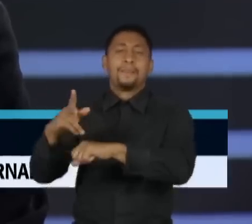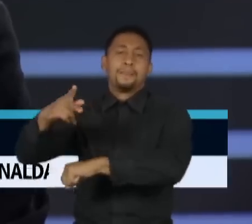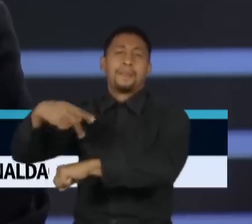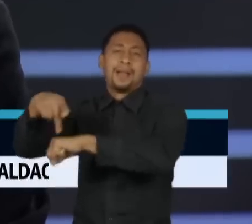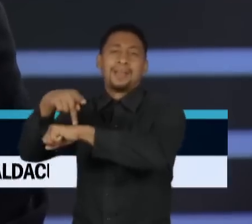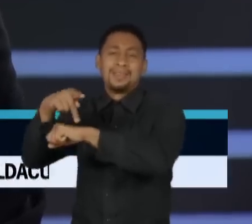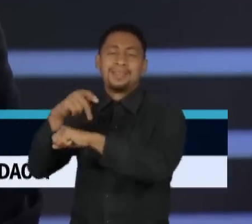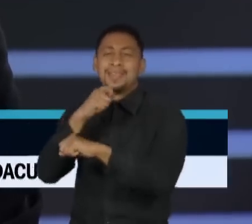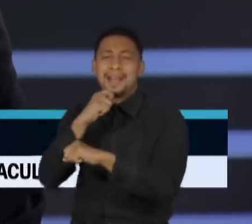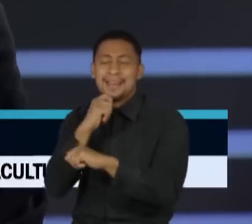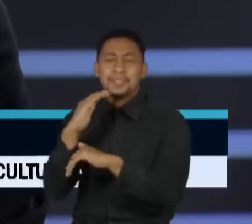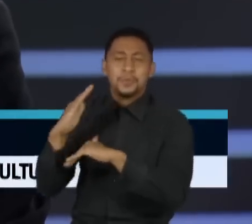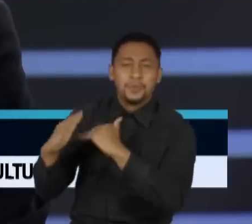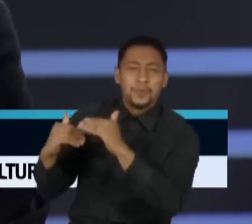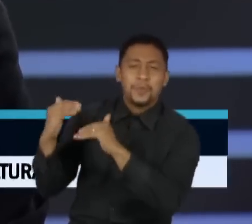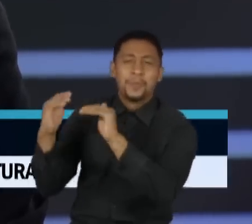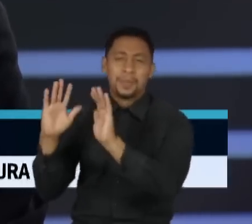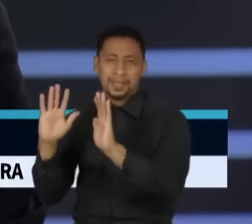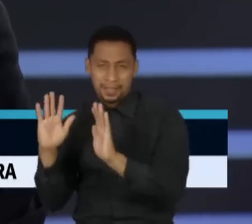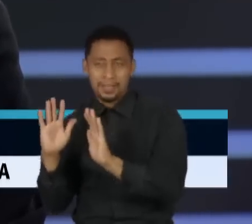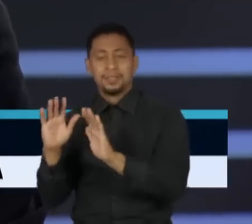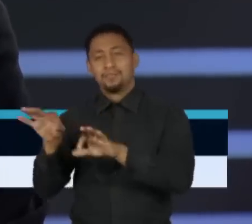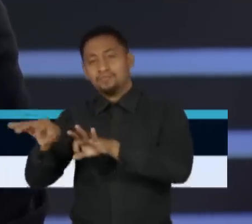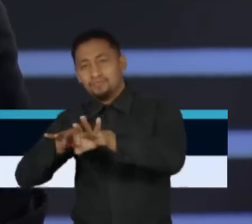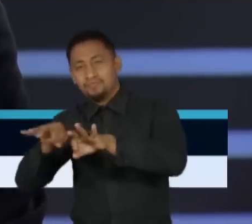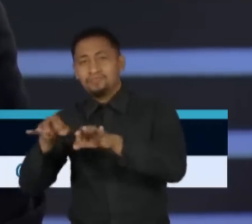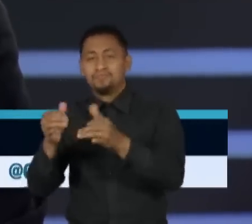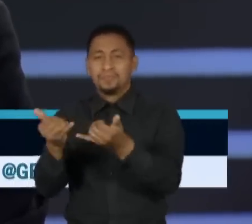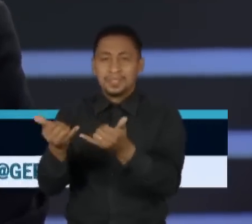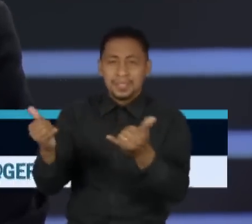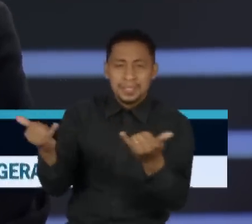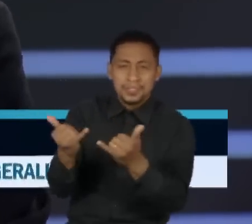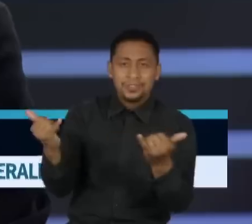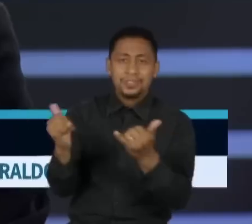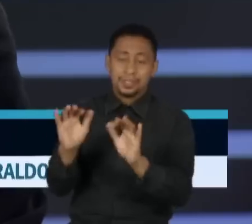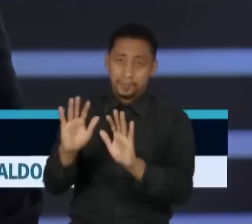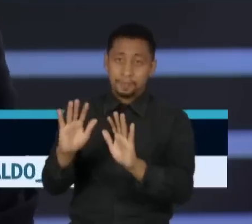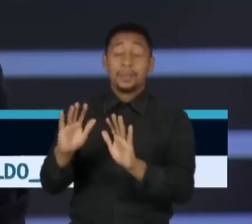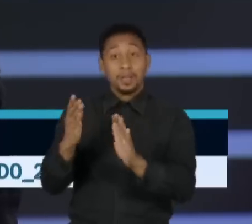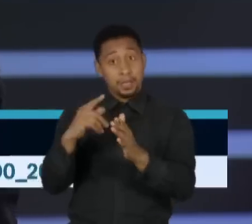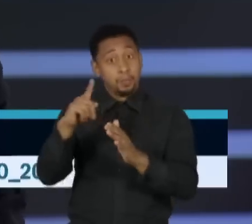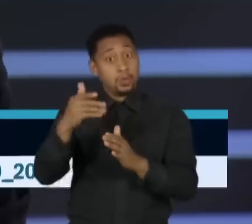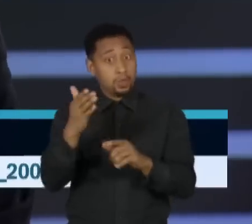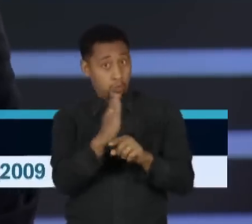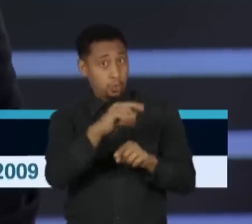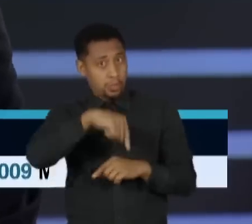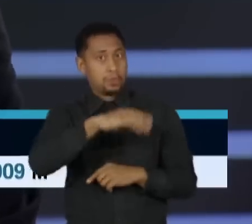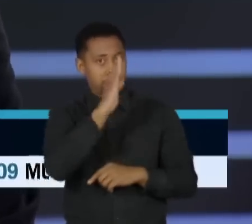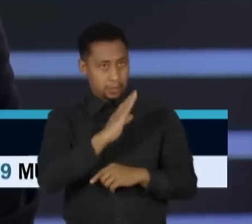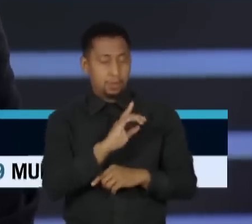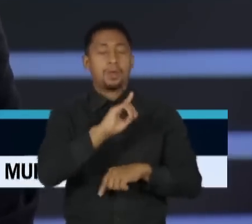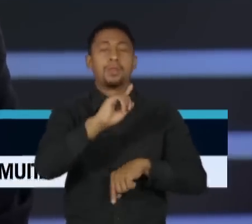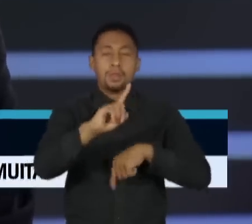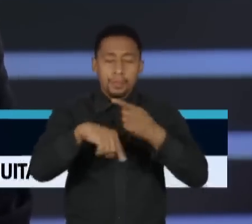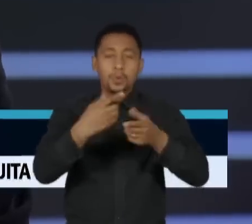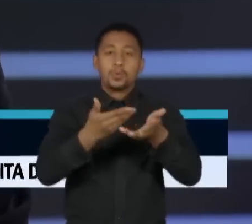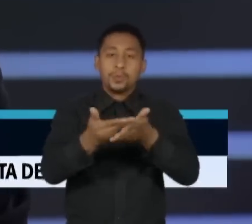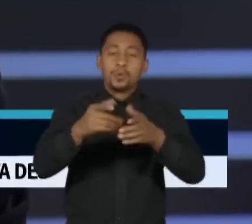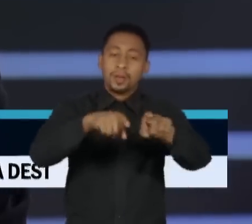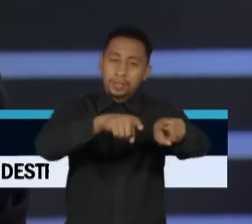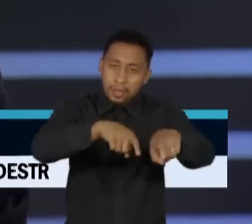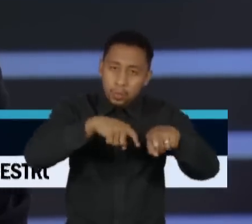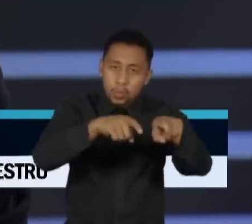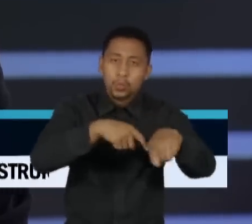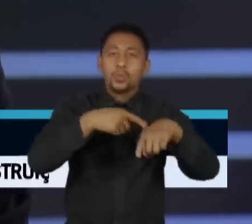de infraestrutura, então tinha muita questão de energia, portos, etc. Depois foram para a área de agricultura, mineração. Mas hoje em dia